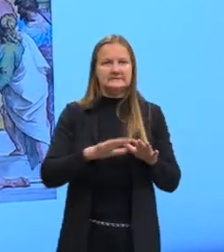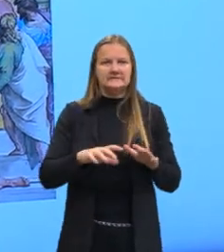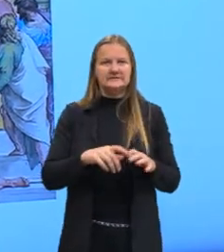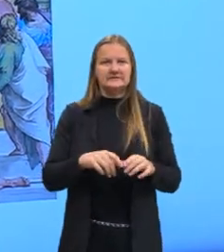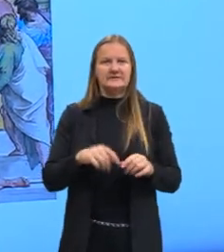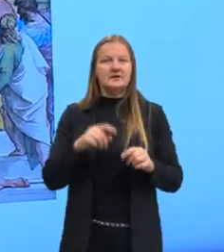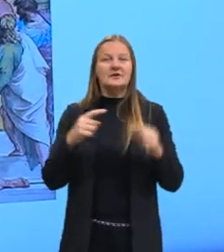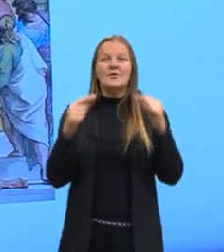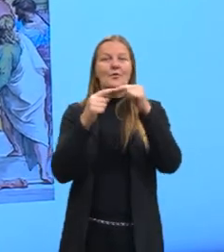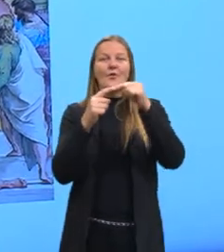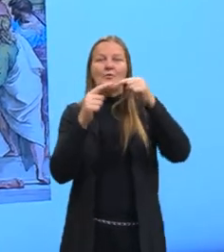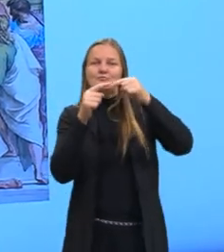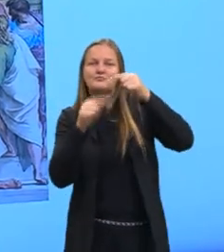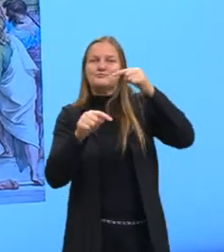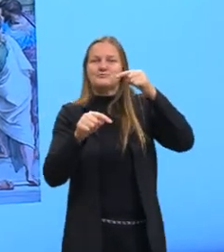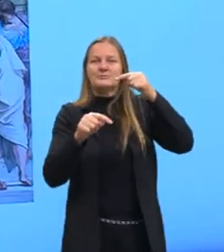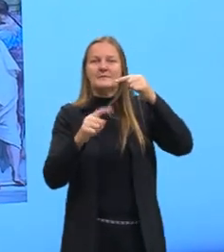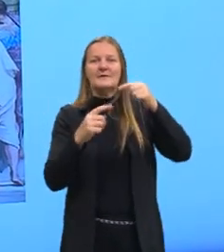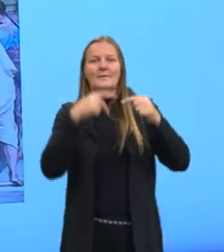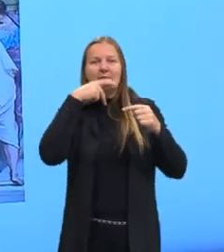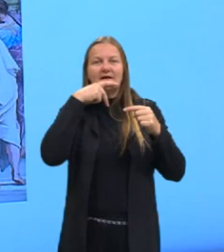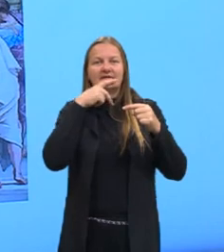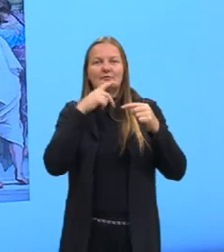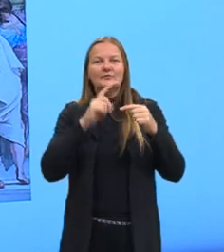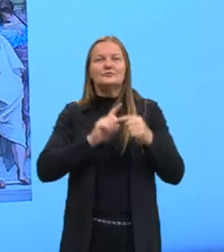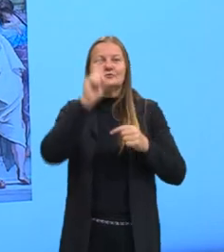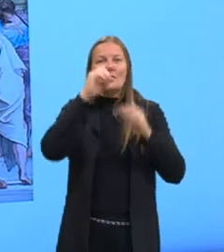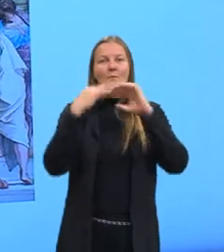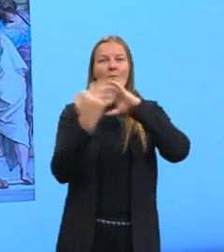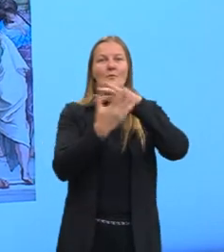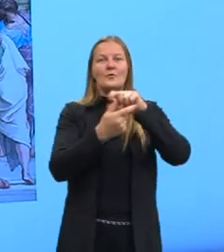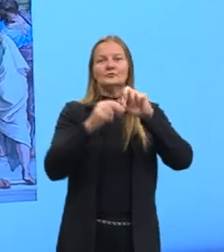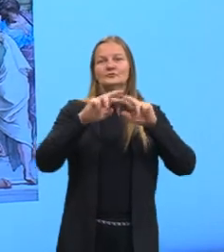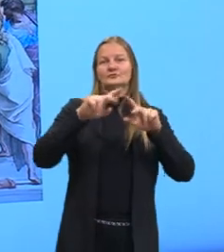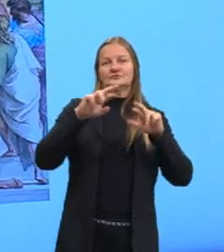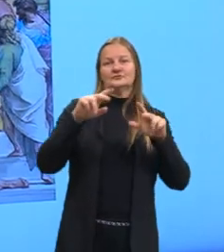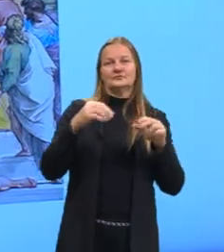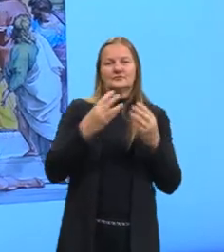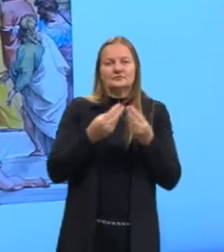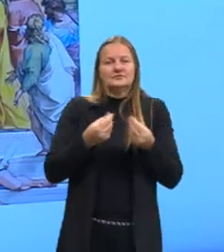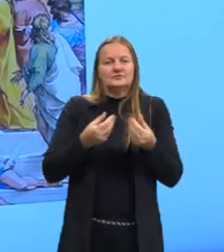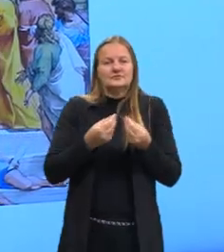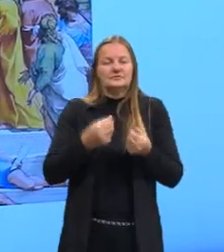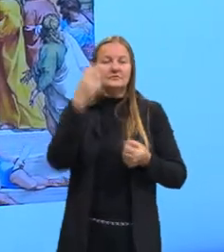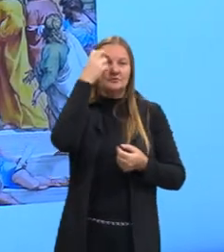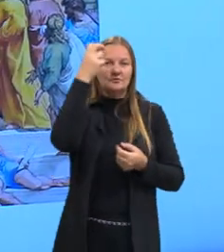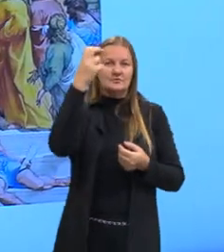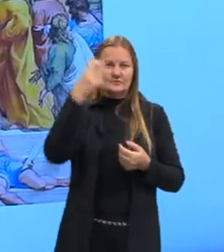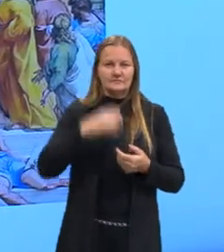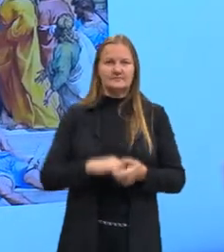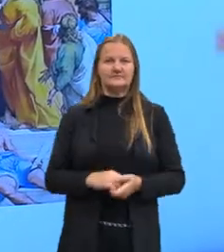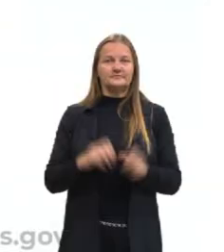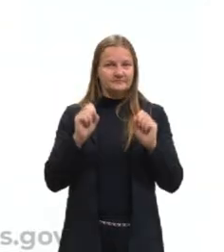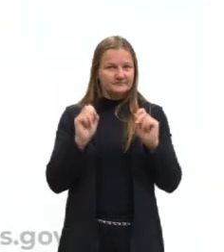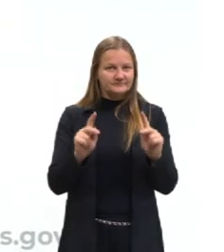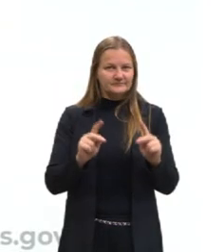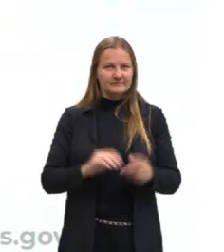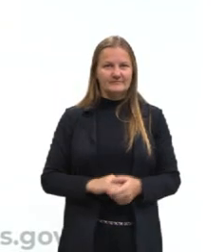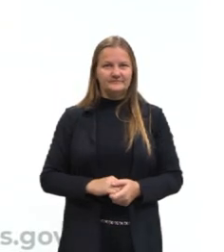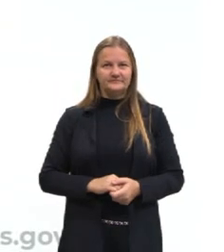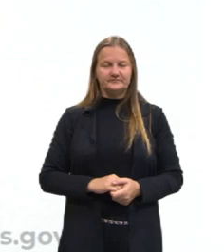não concorda com o Platão da existência de dois mundos o mundo sensível e o mundo inteligível Ok